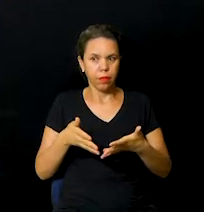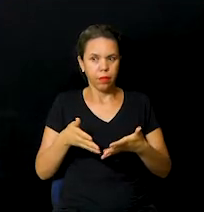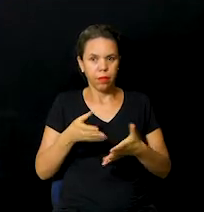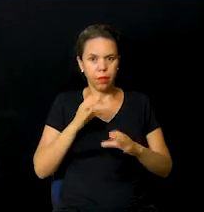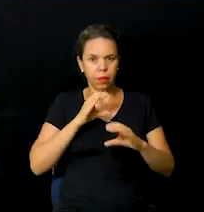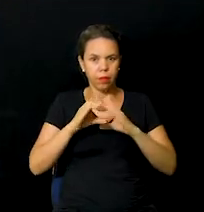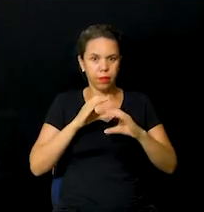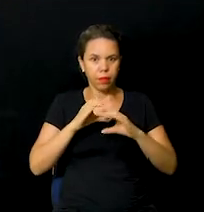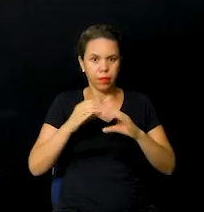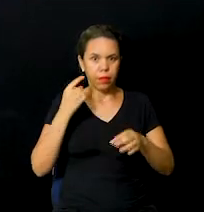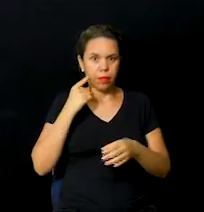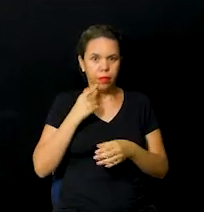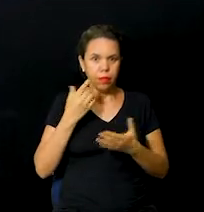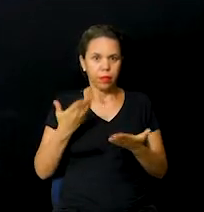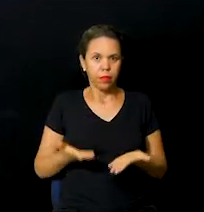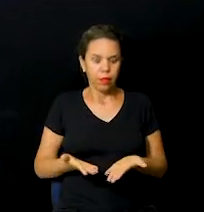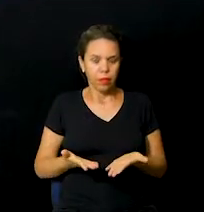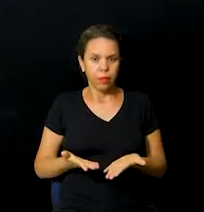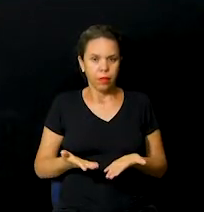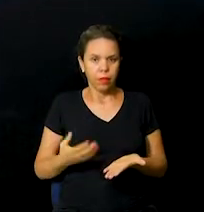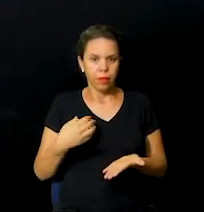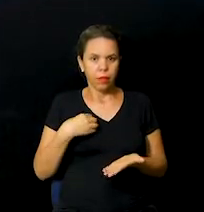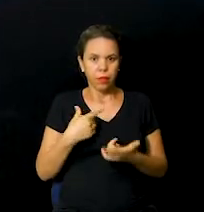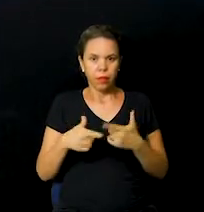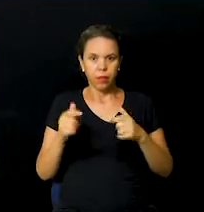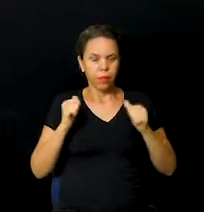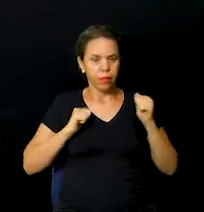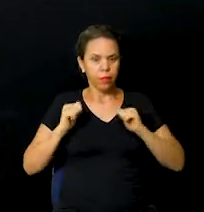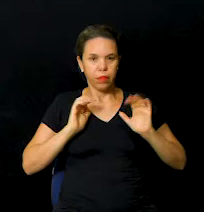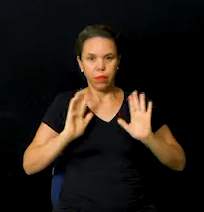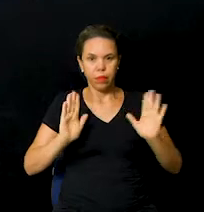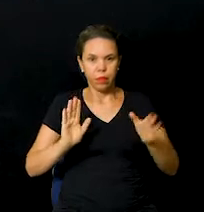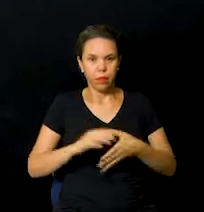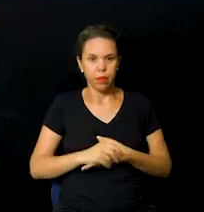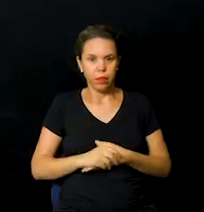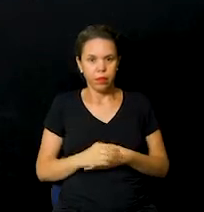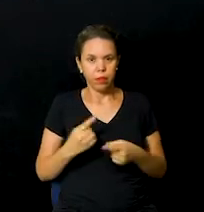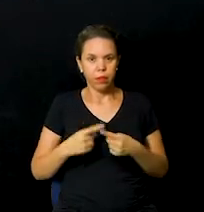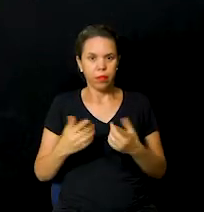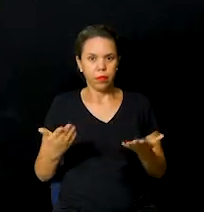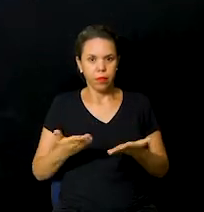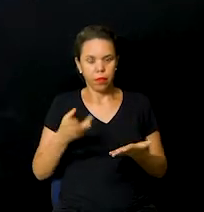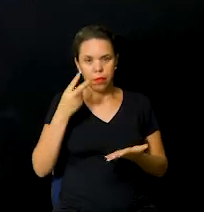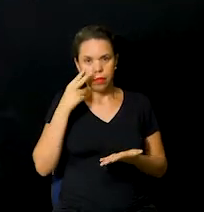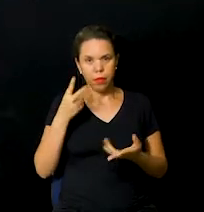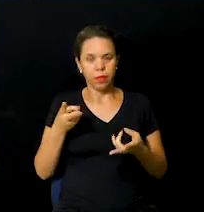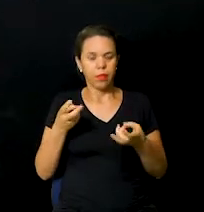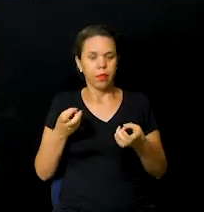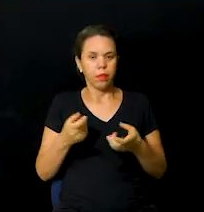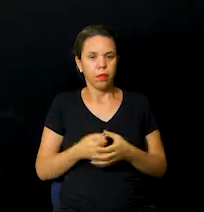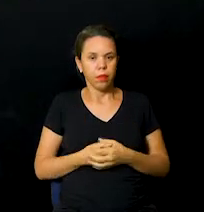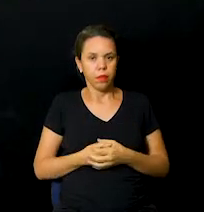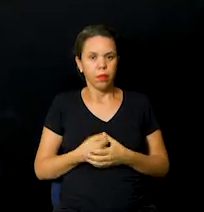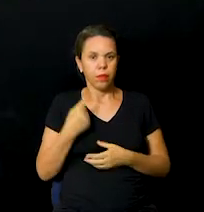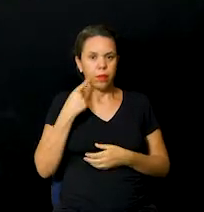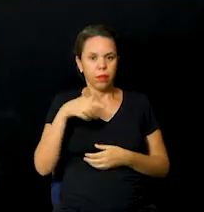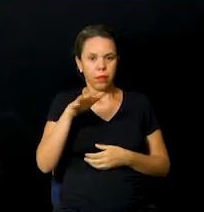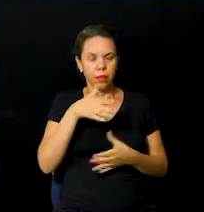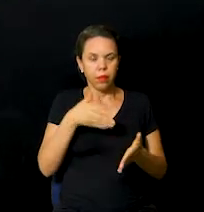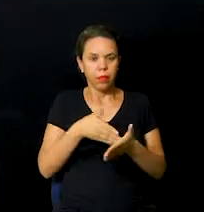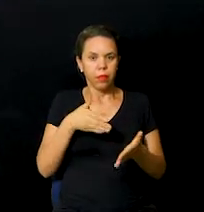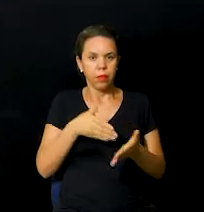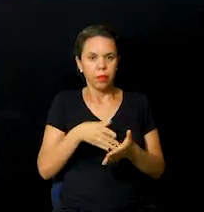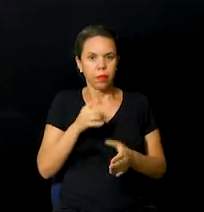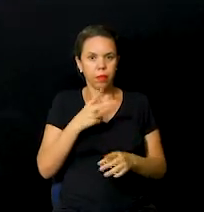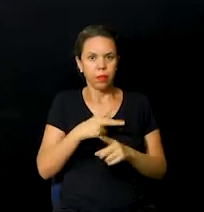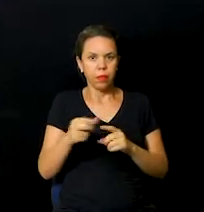me comunicar com eles sem nenhum tipo de constrangimento. Porque hoje, o que eu vejo, para eles, a